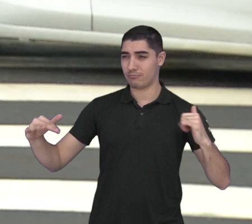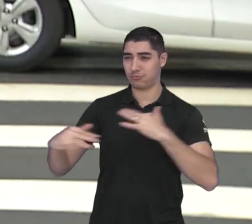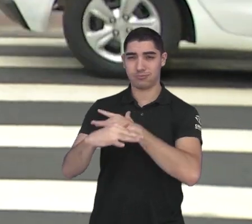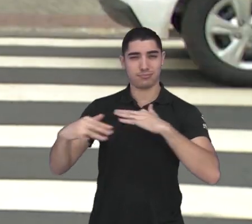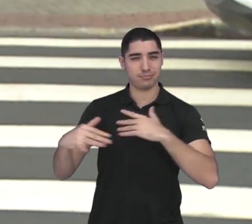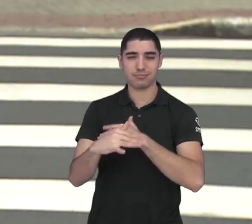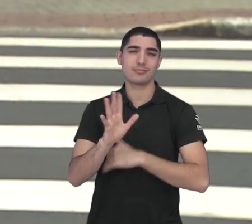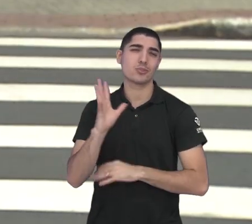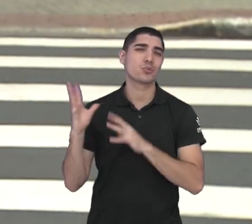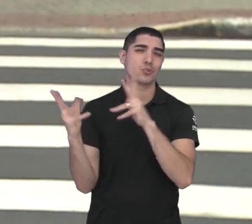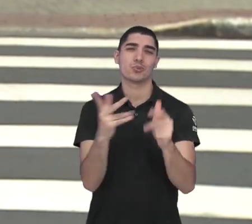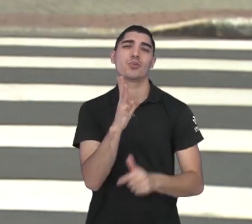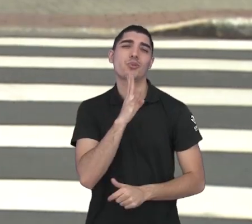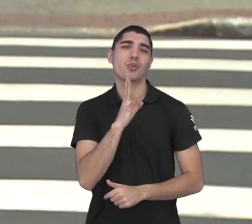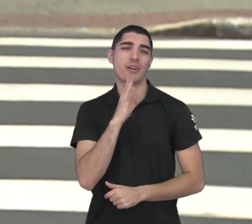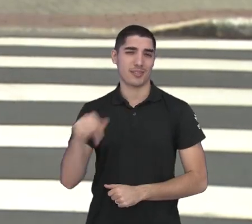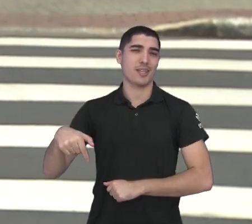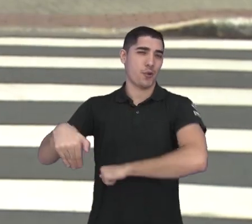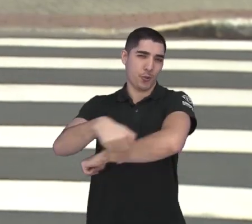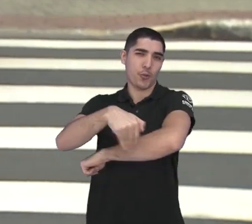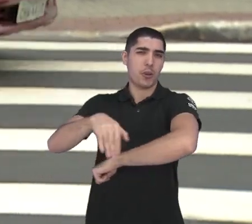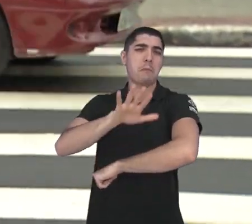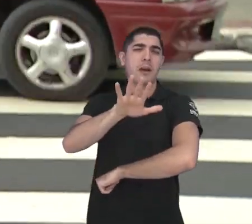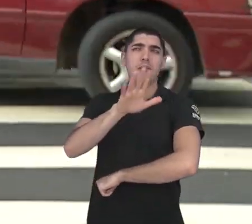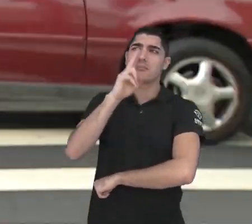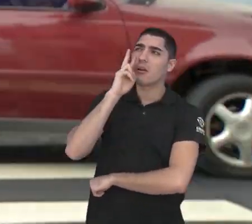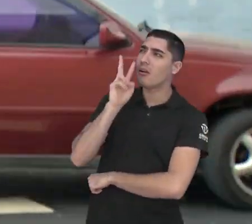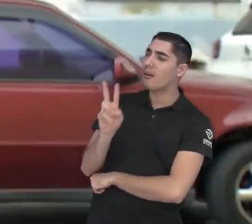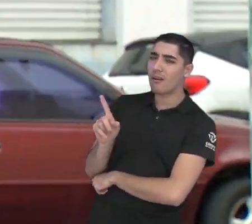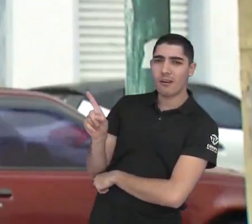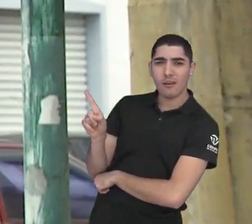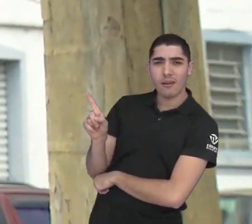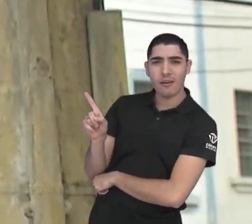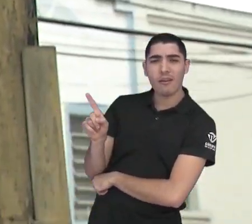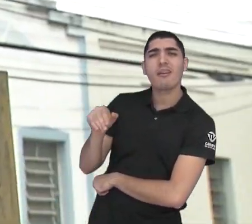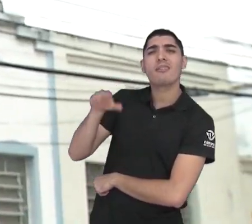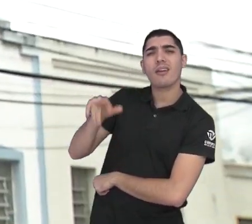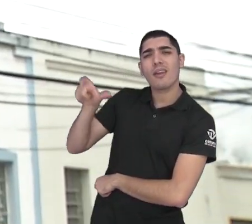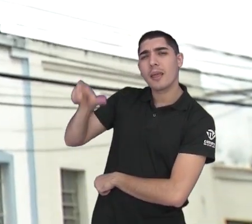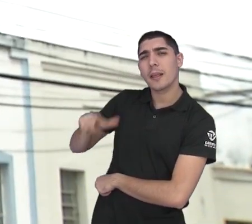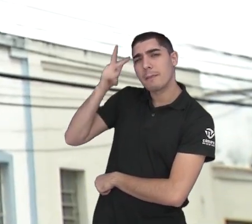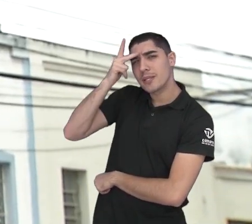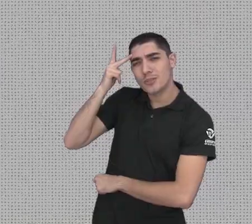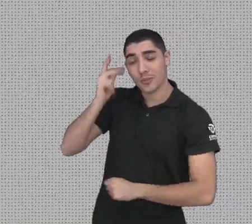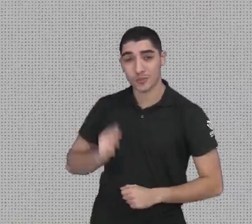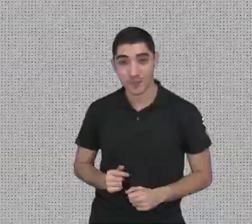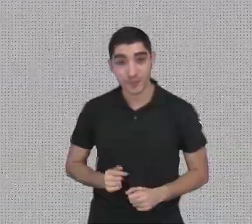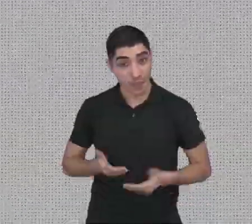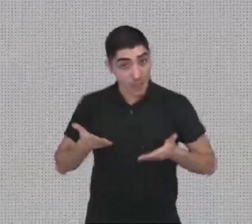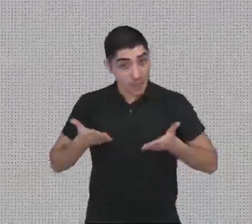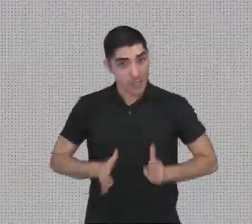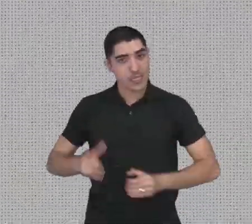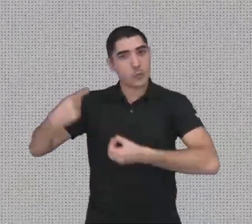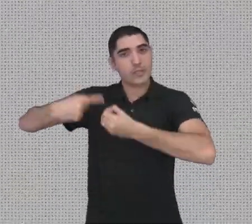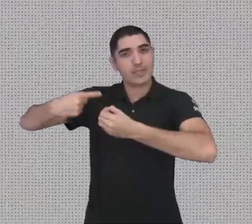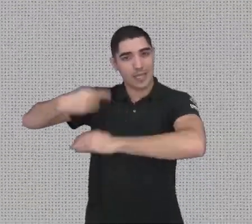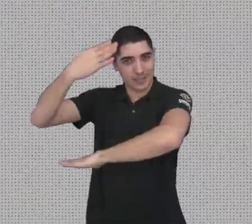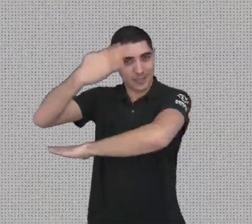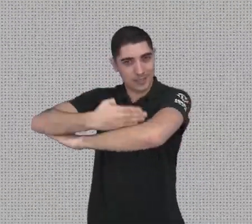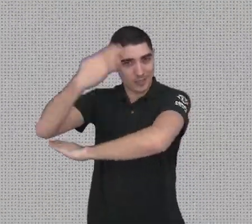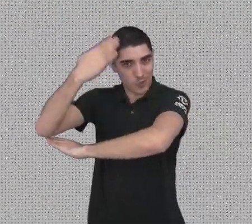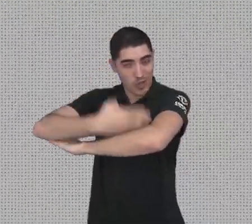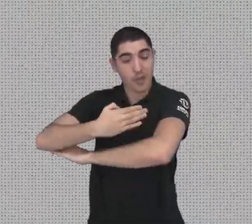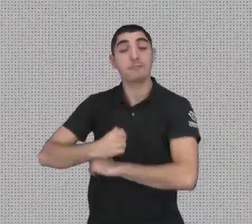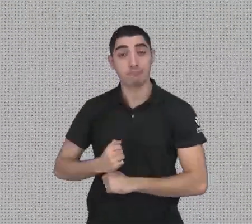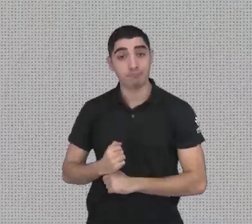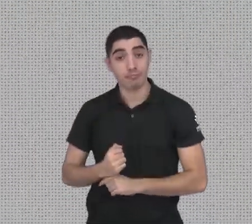figurinha carimbada. Mas se a gente para olhar para essa placa, quem foi Siqueira Campos? Nascido em Rio Claro, no interior de